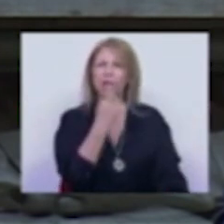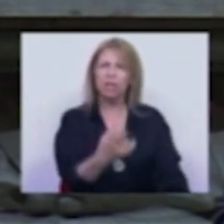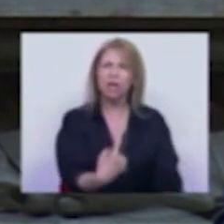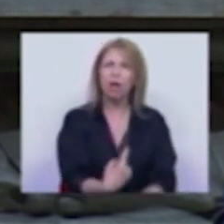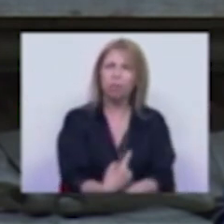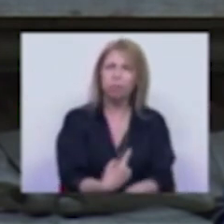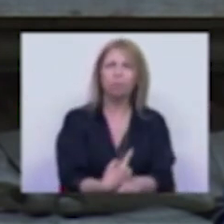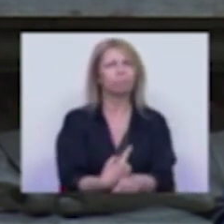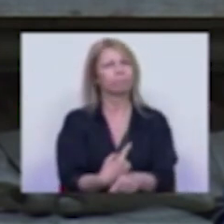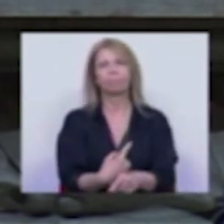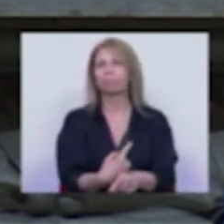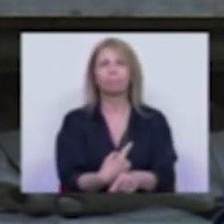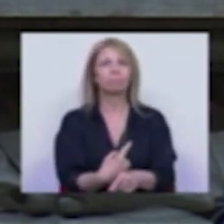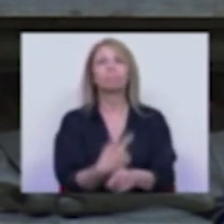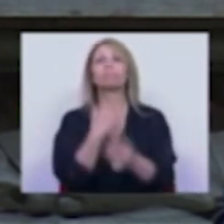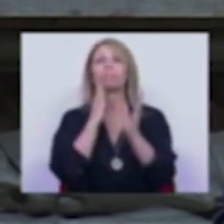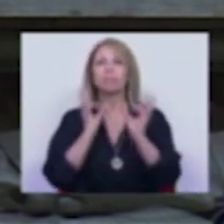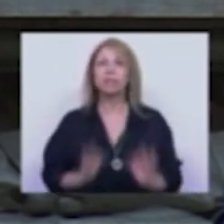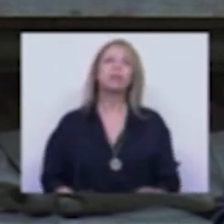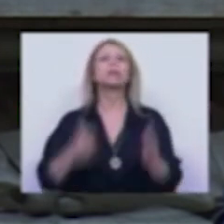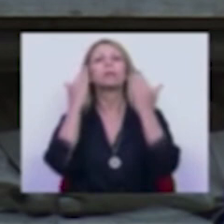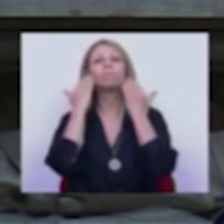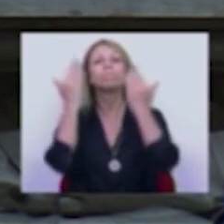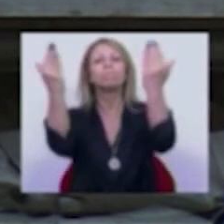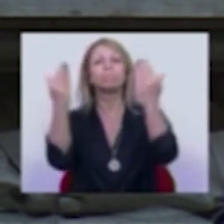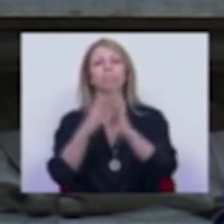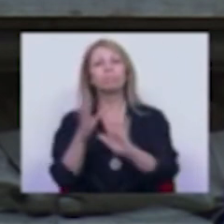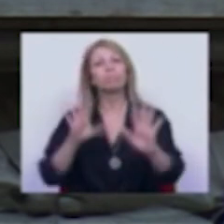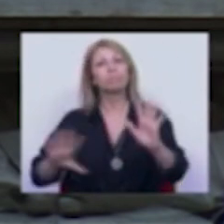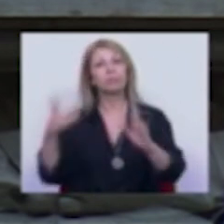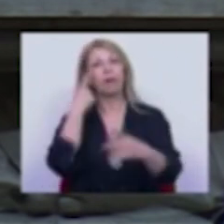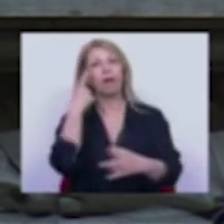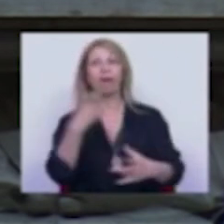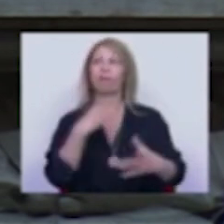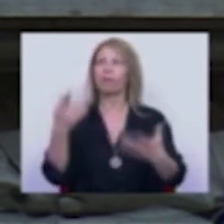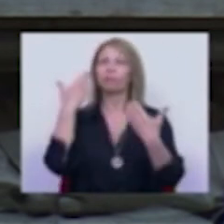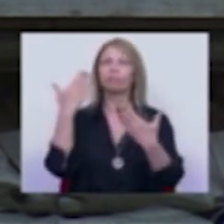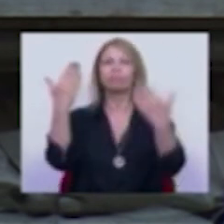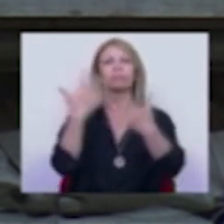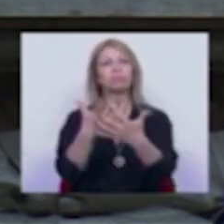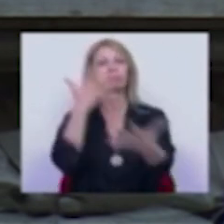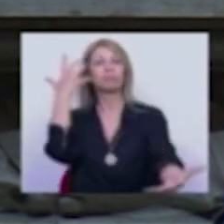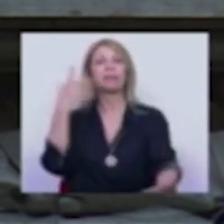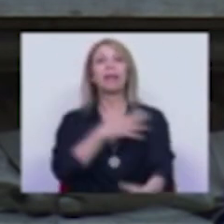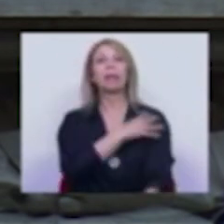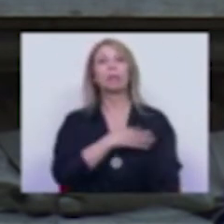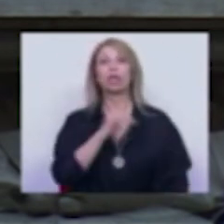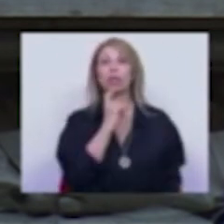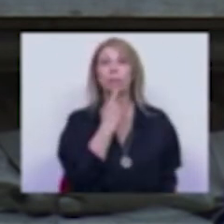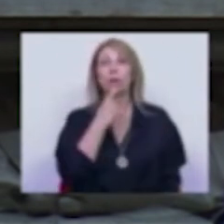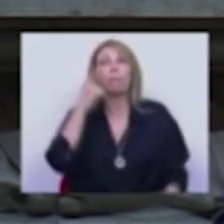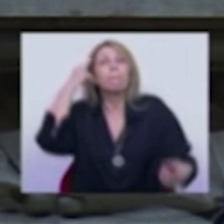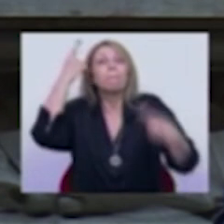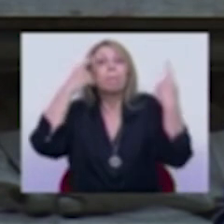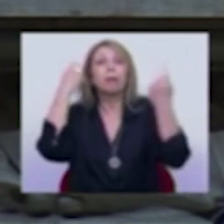agradecer o gesto refundador dos capitães de Abril. Pense o que se pensar sobre o que foram